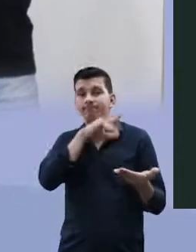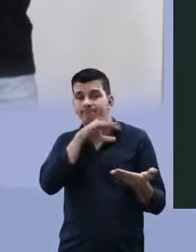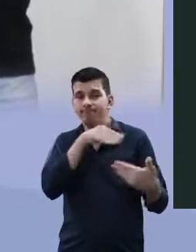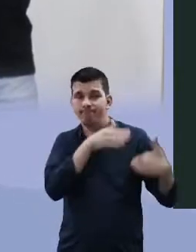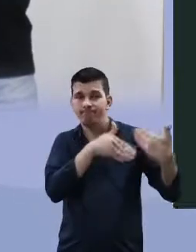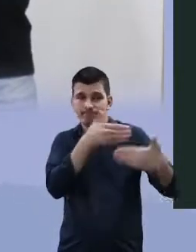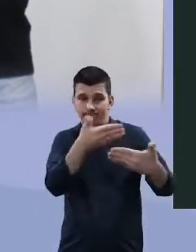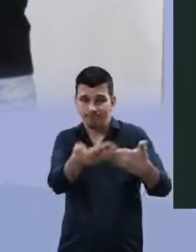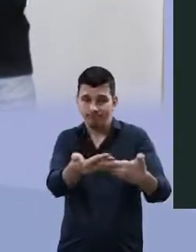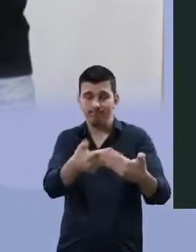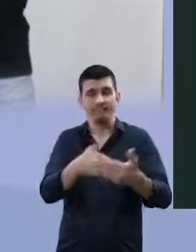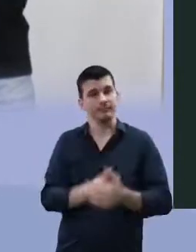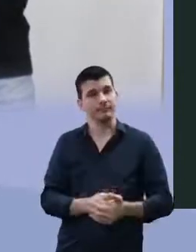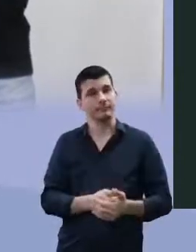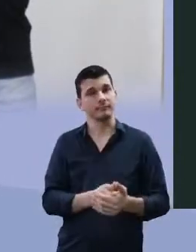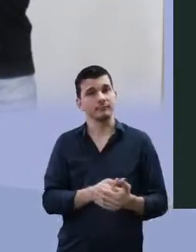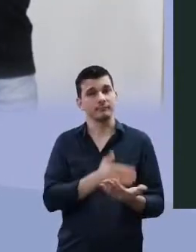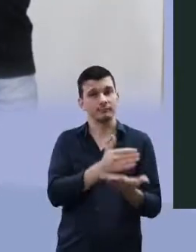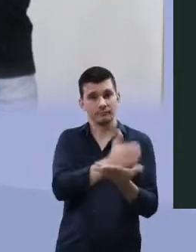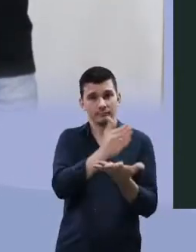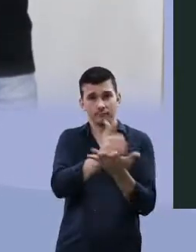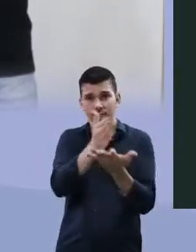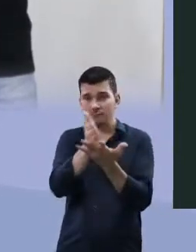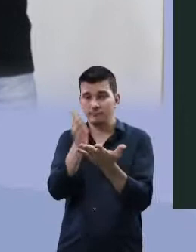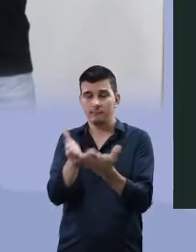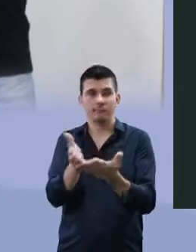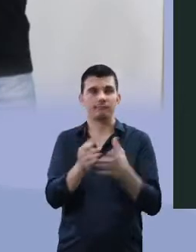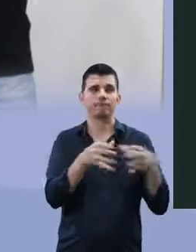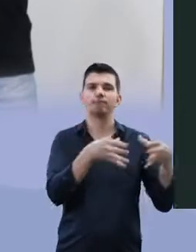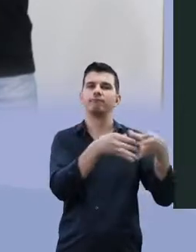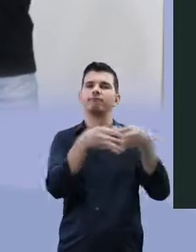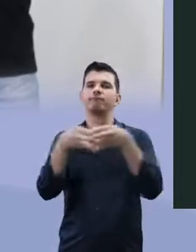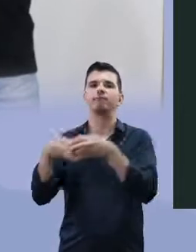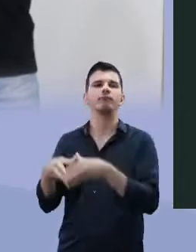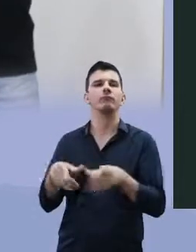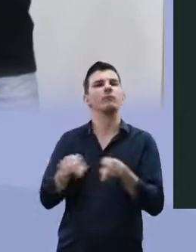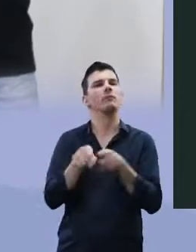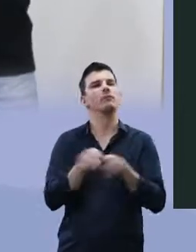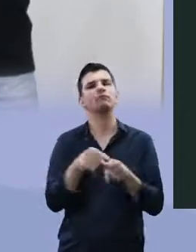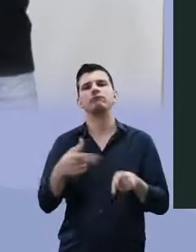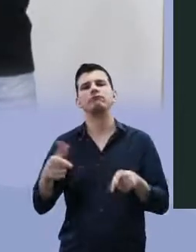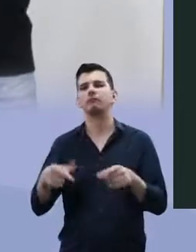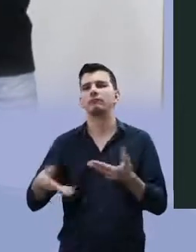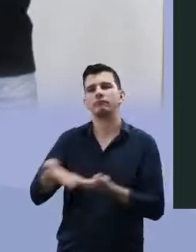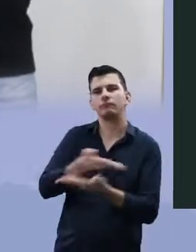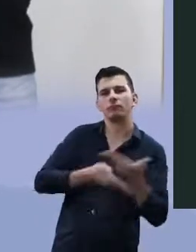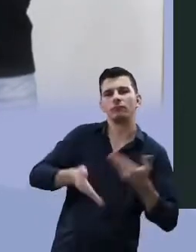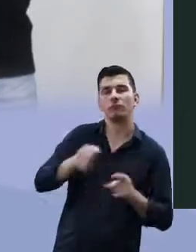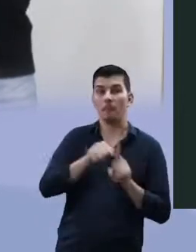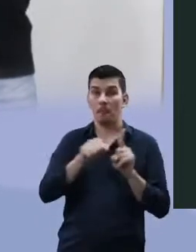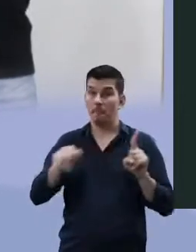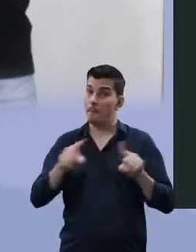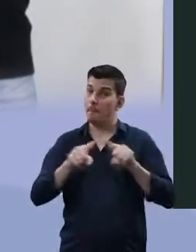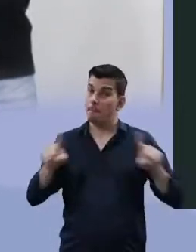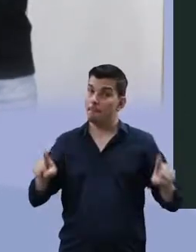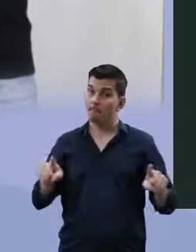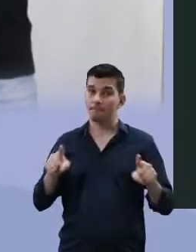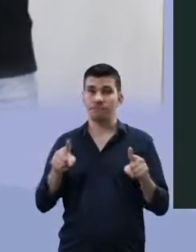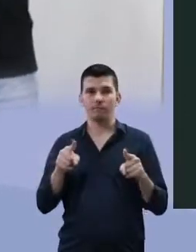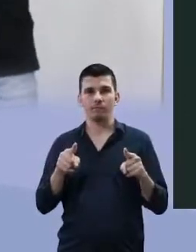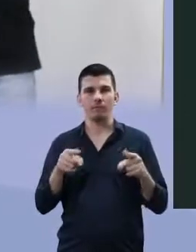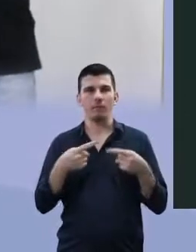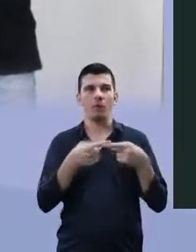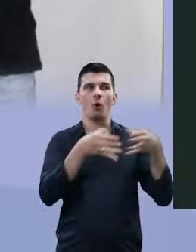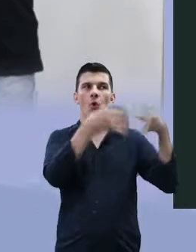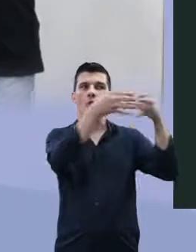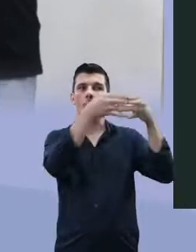mas isso não impede, como no sistema de castas, o contato entre indivíduos de diferentes grupos sociais, né? E